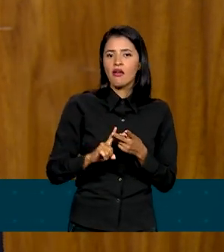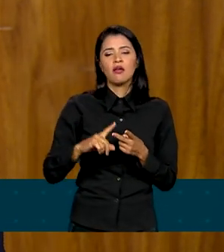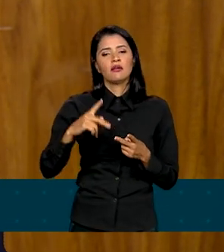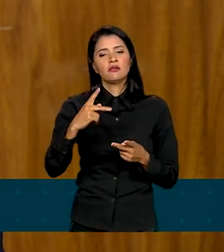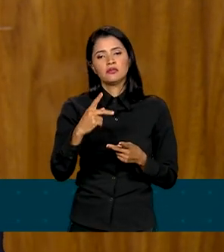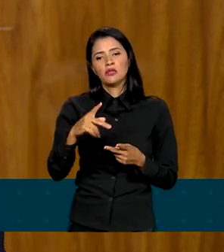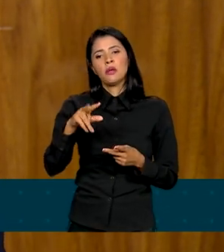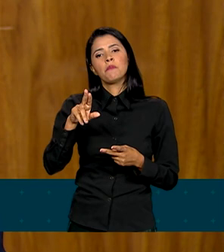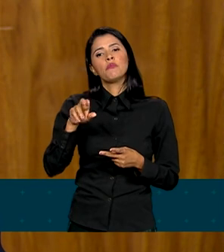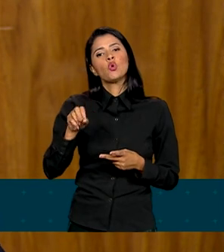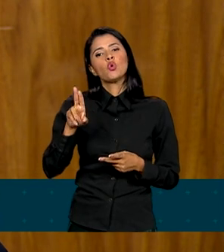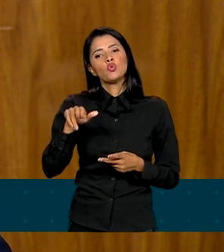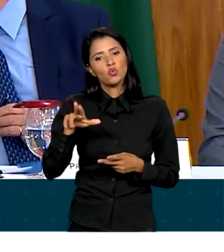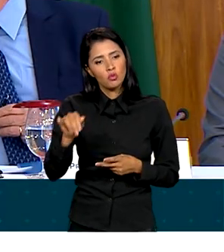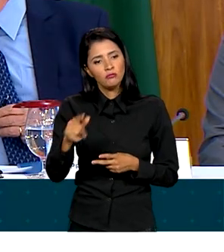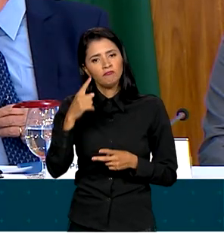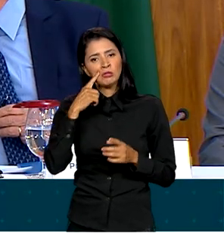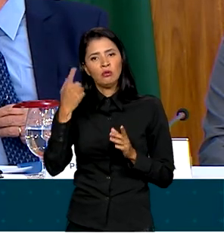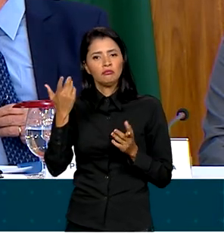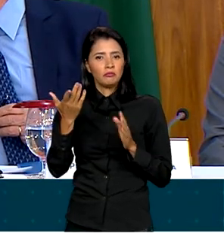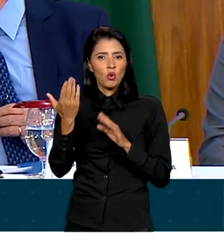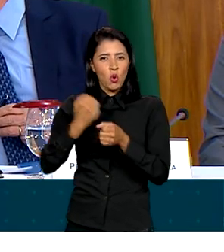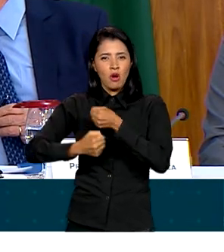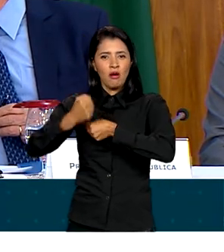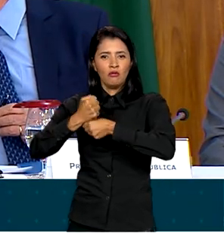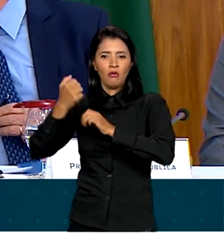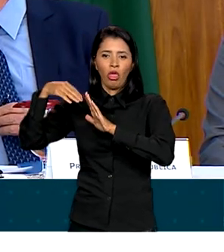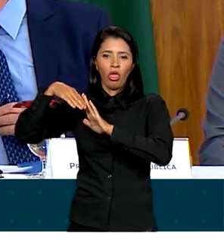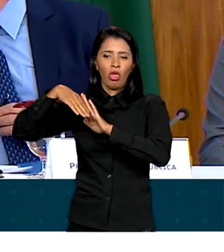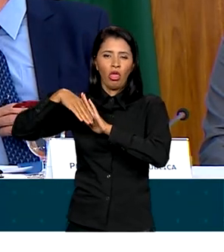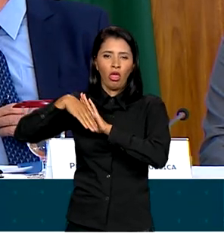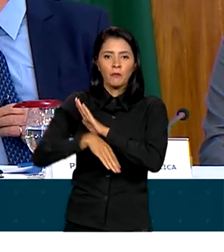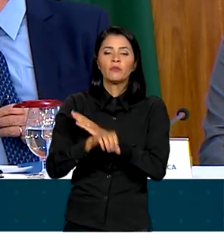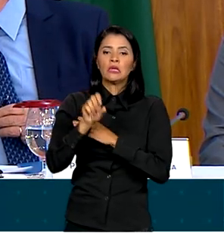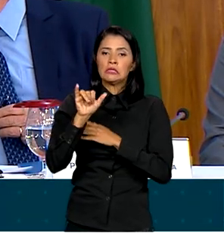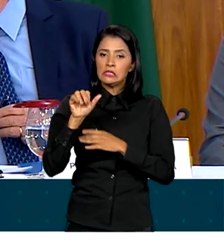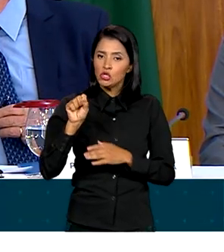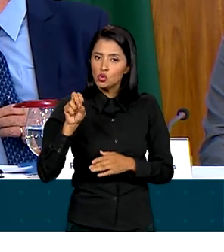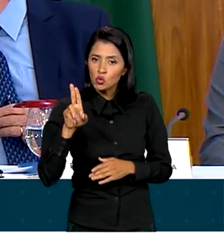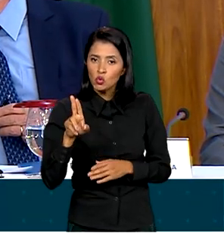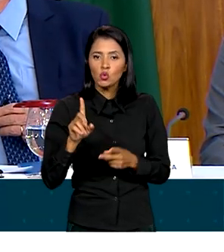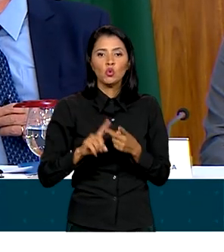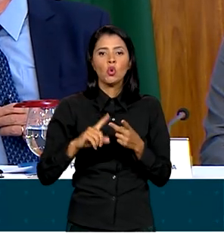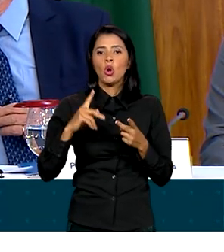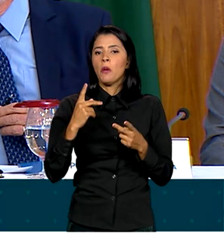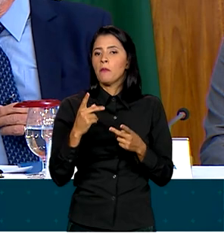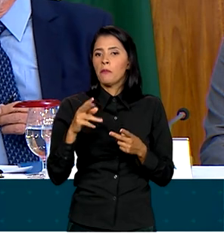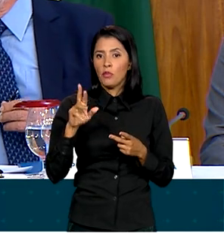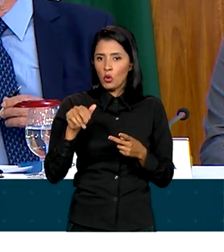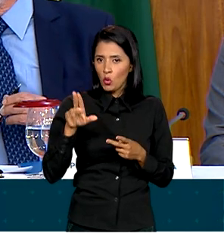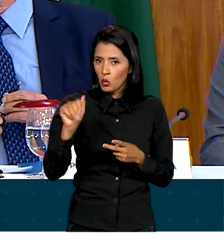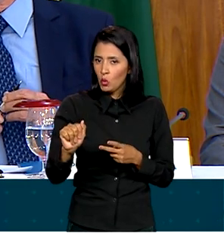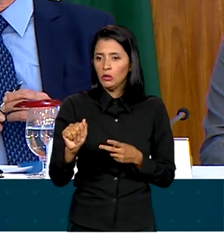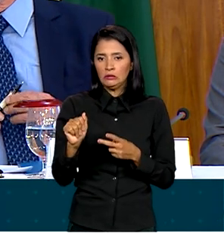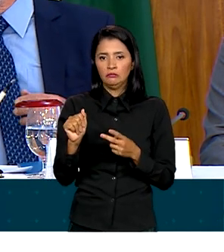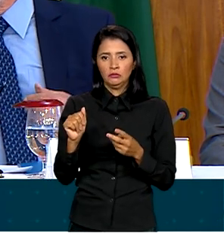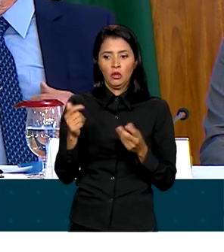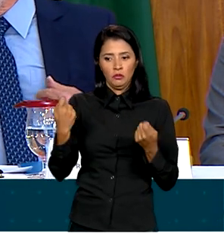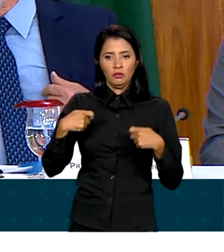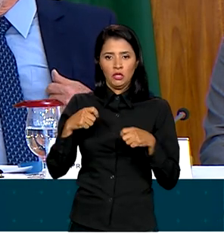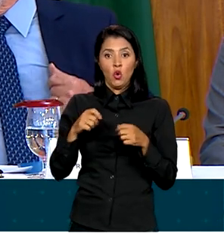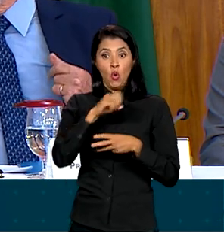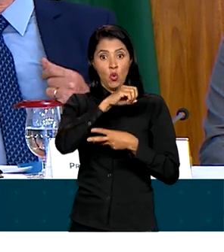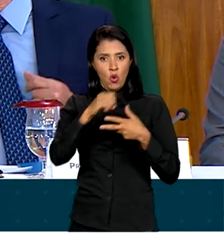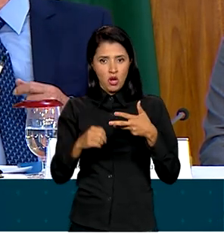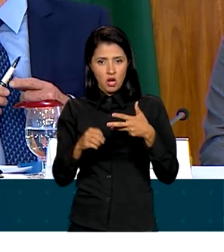curva descendente que vinha ao longo dos últimos anos, tanto do SISU como do ProUni, como vamos reverter a curva do